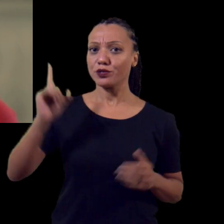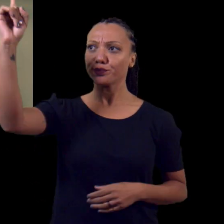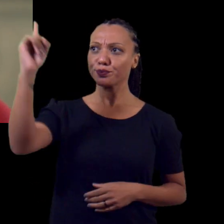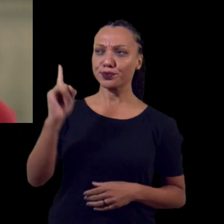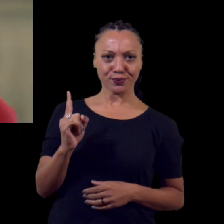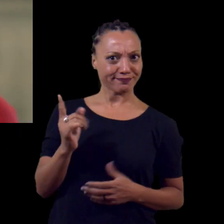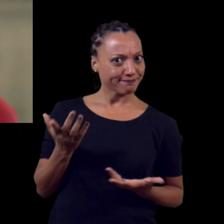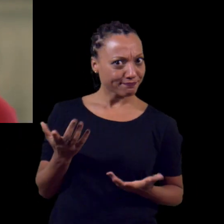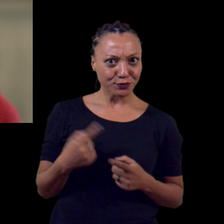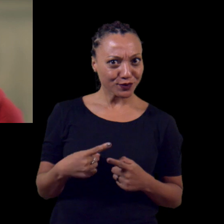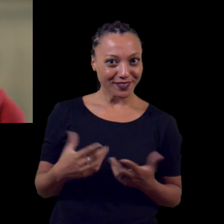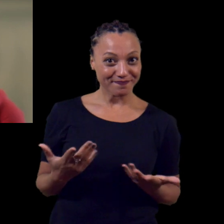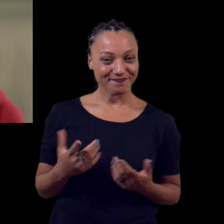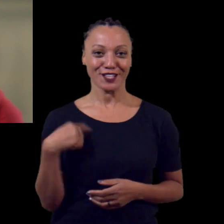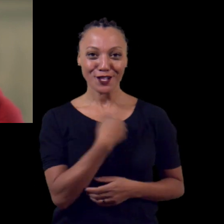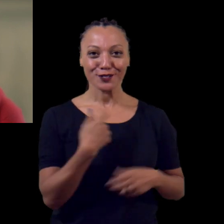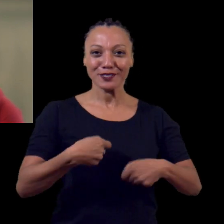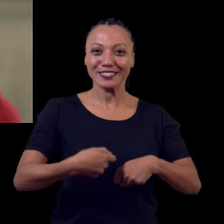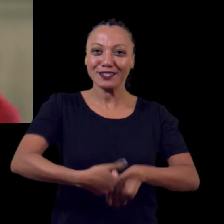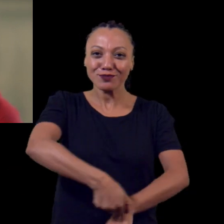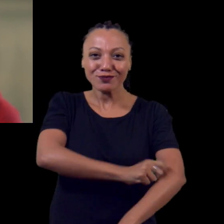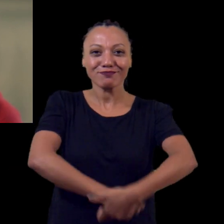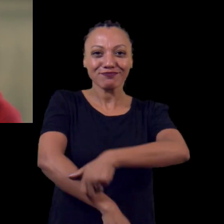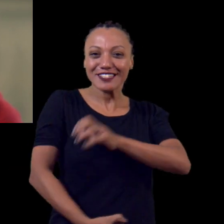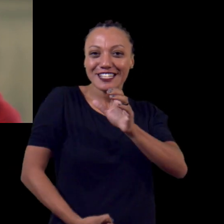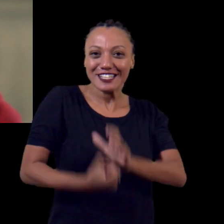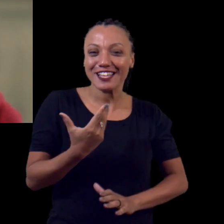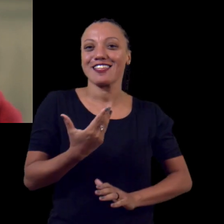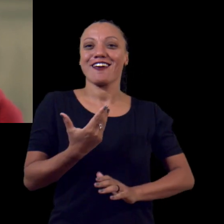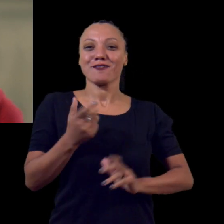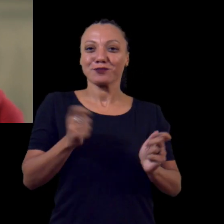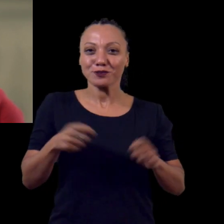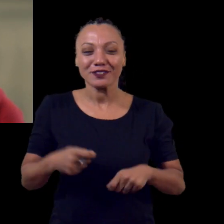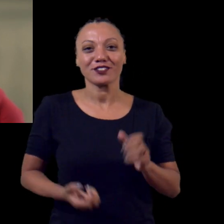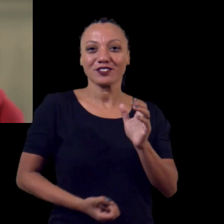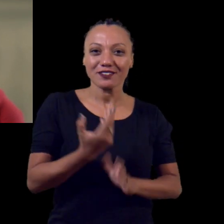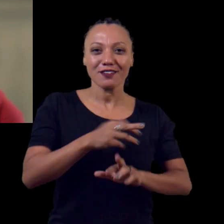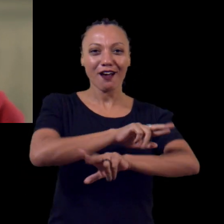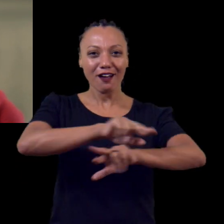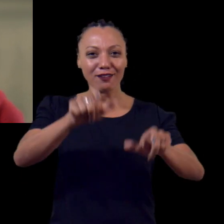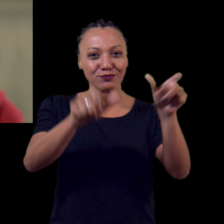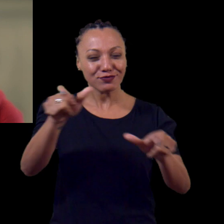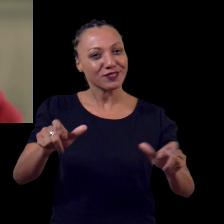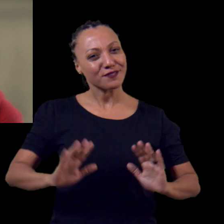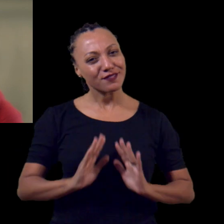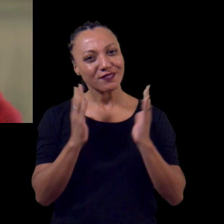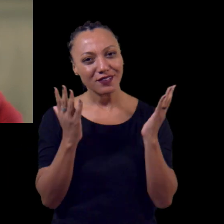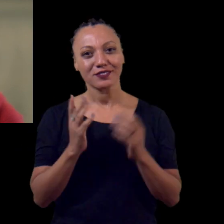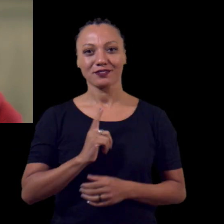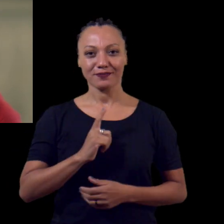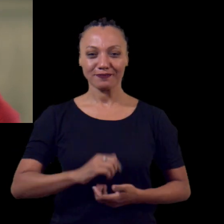querer descer? Então, cabe a nós criar essas possibilidades, criar a heterogeneidade, criar a